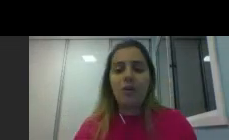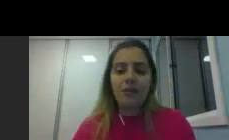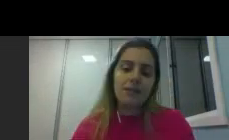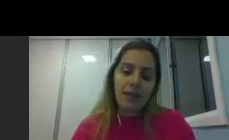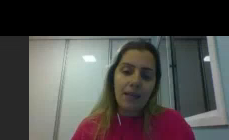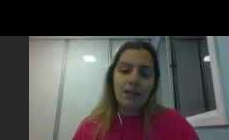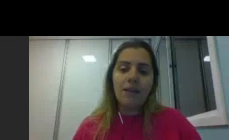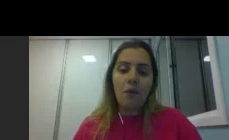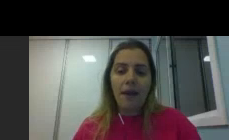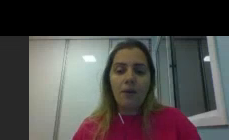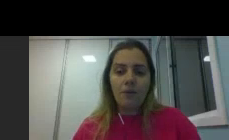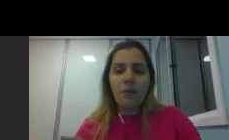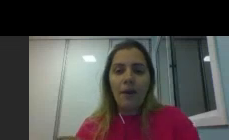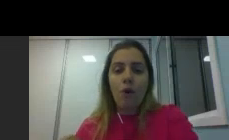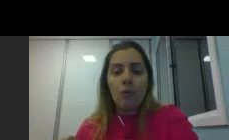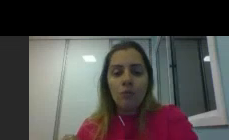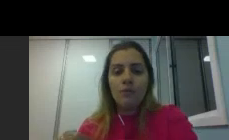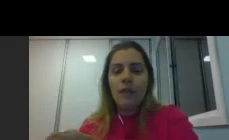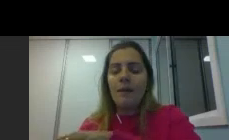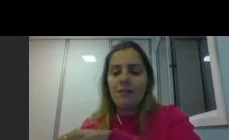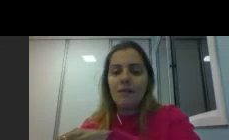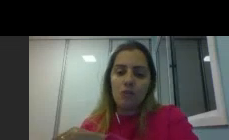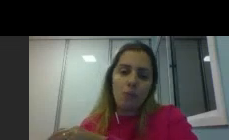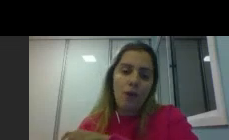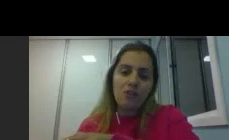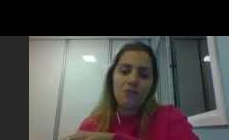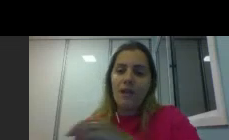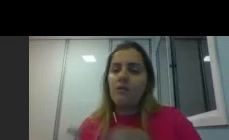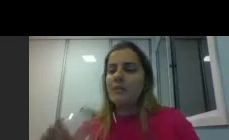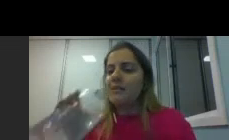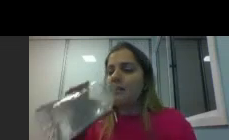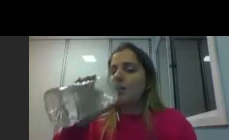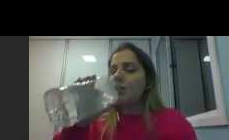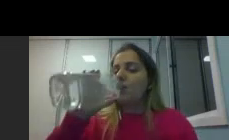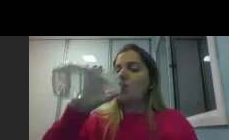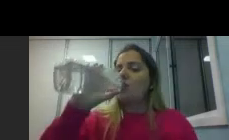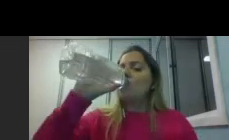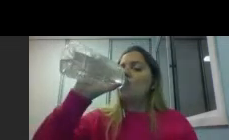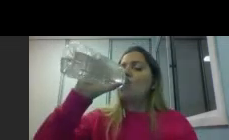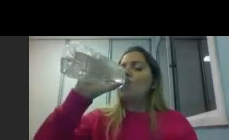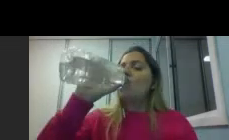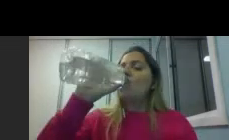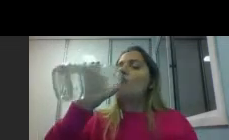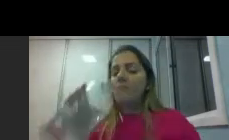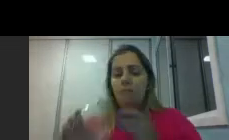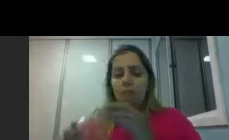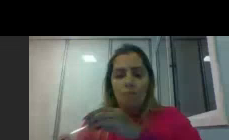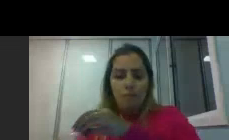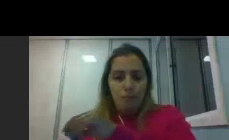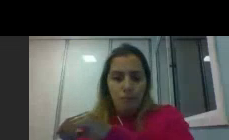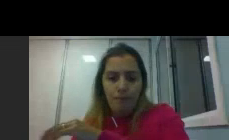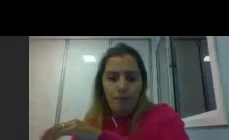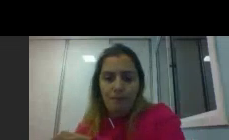pode acontecer, não é comum, né? Mas isso pode vir a acontecer.